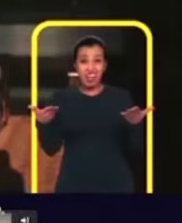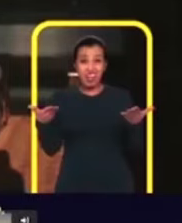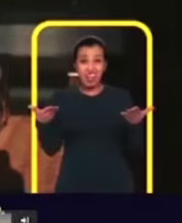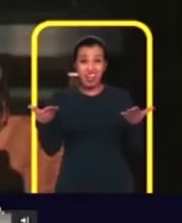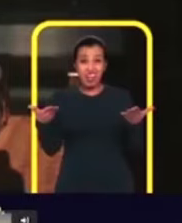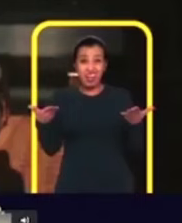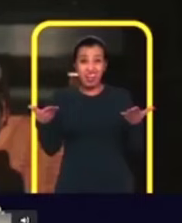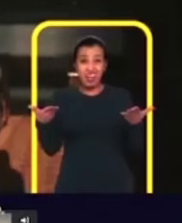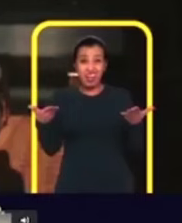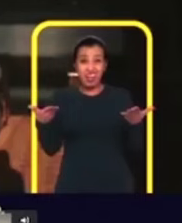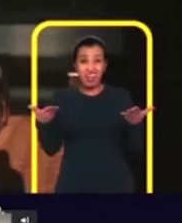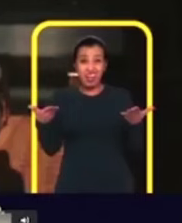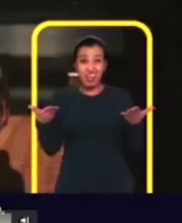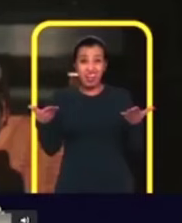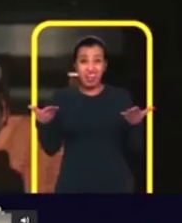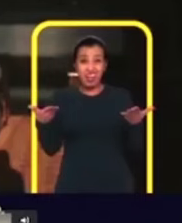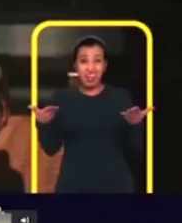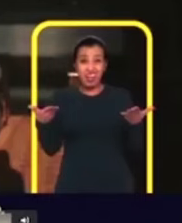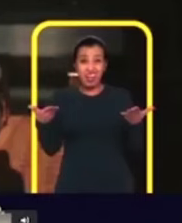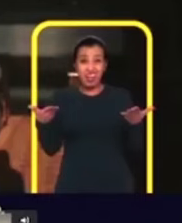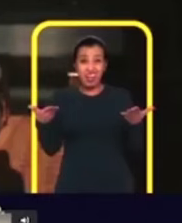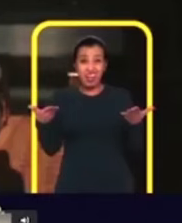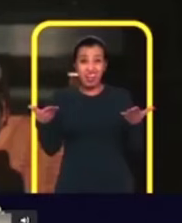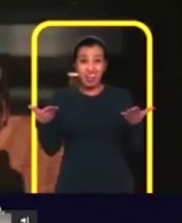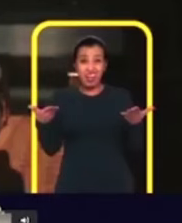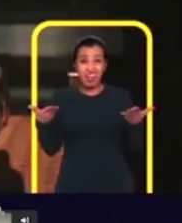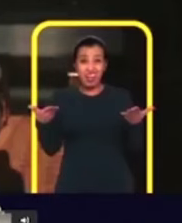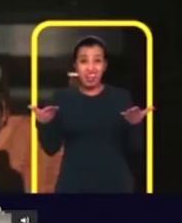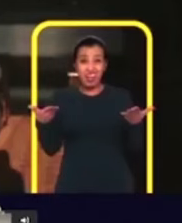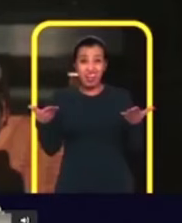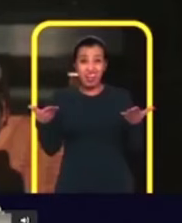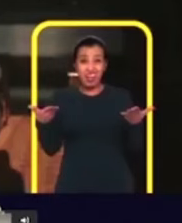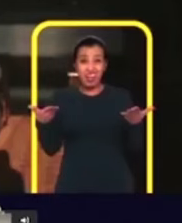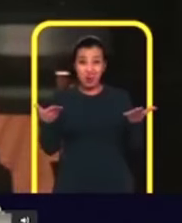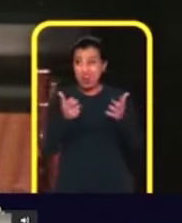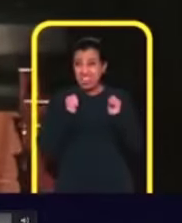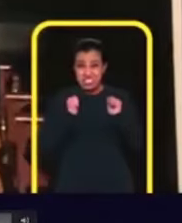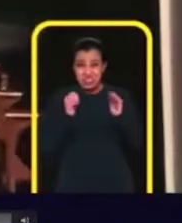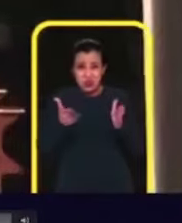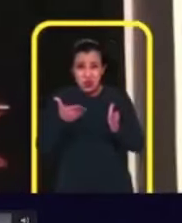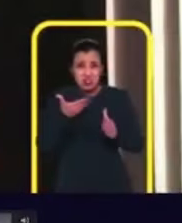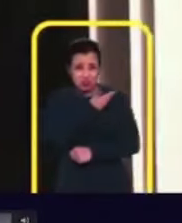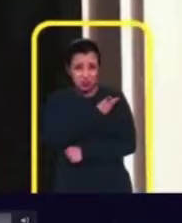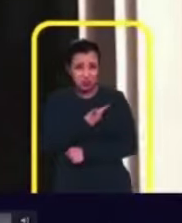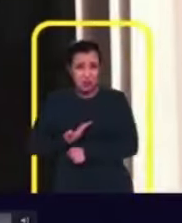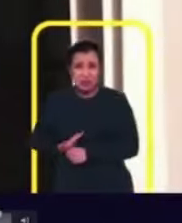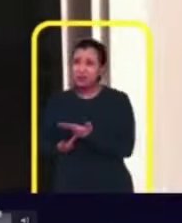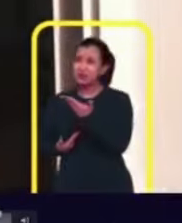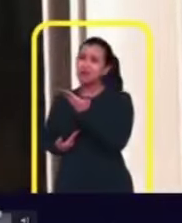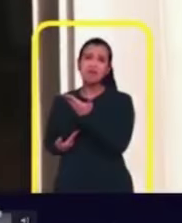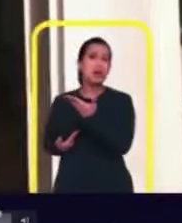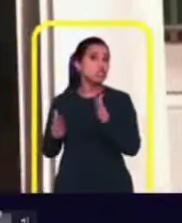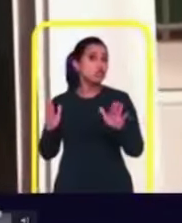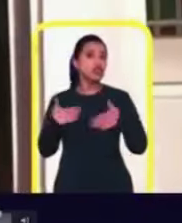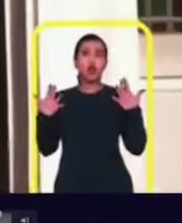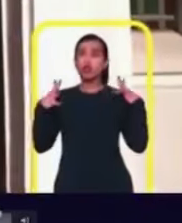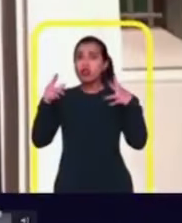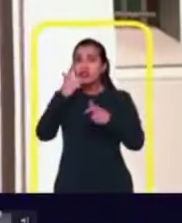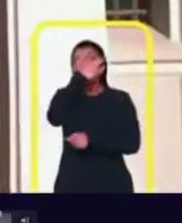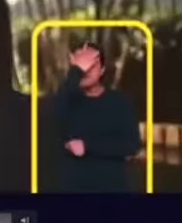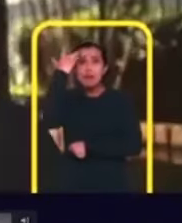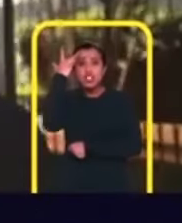feminina que ela estava escondendo. Quem sabe esse é um ponto de mudança. Onde a civil negava a vacina no momento que o Brasil